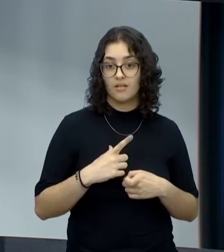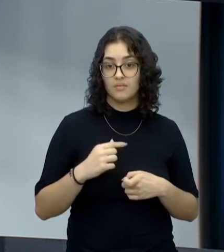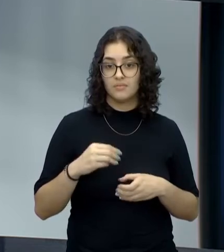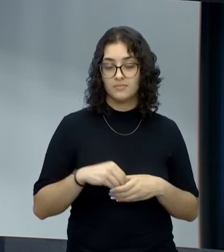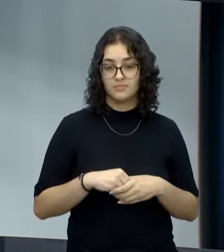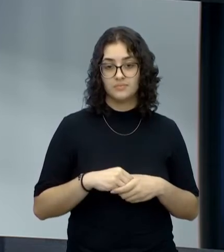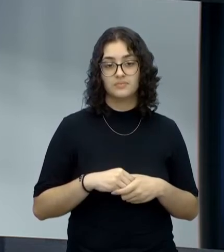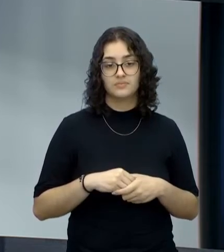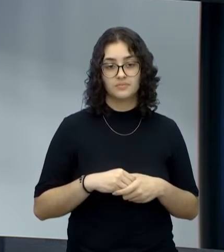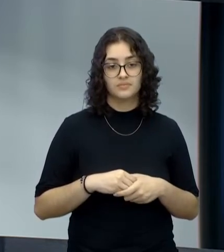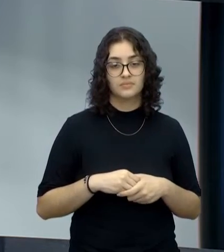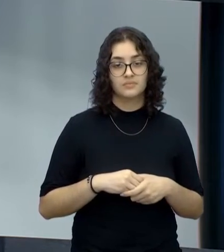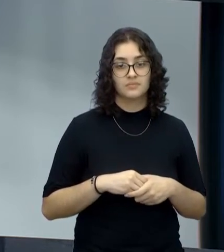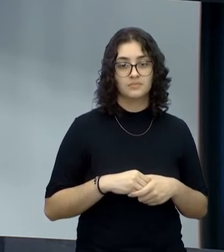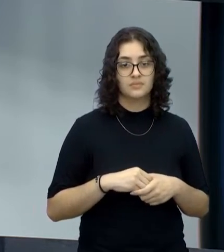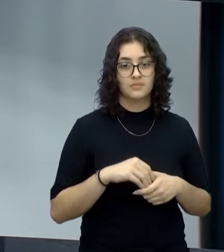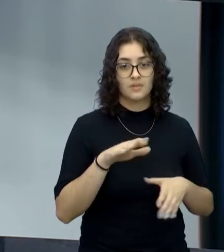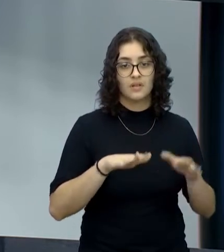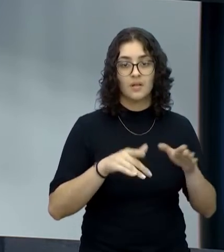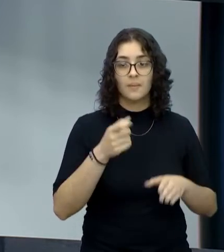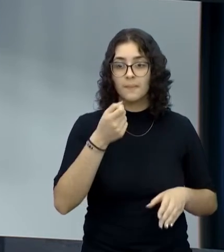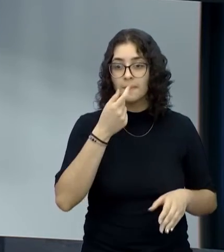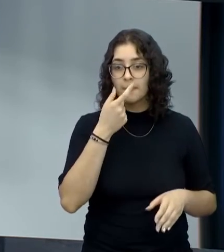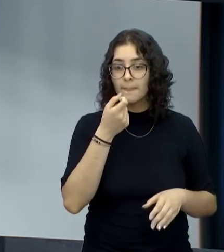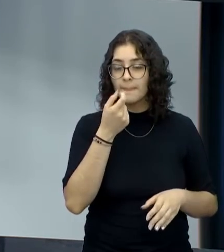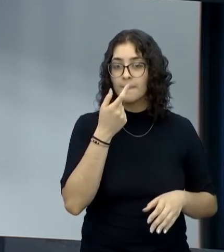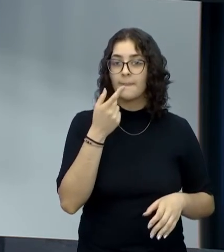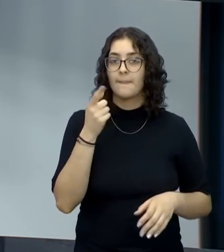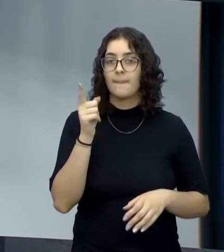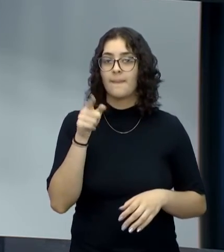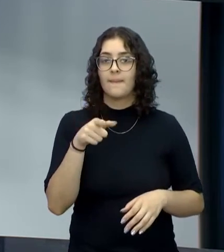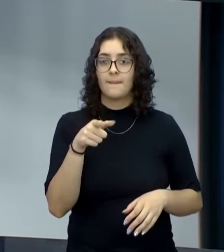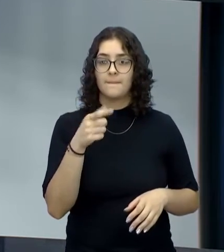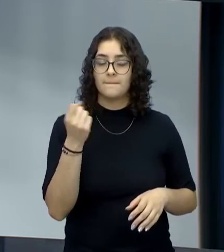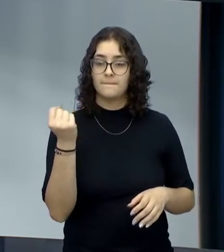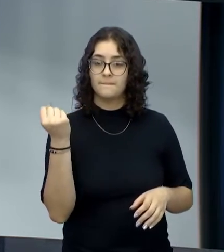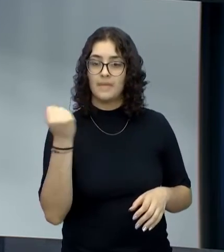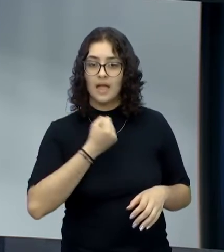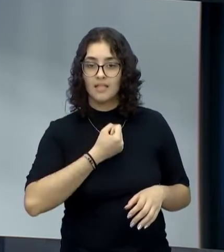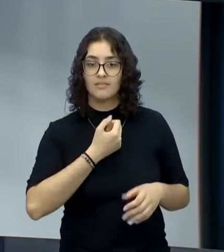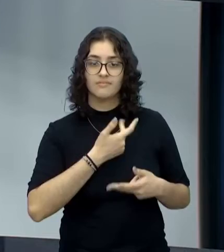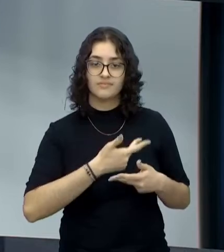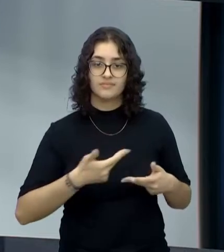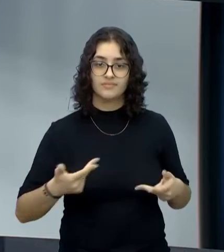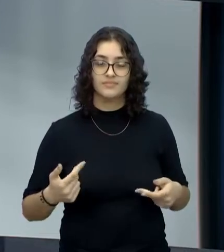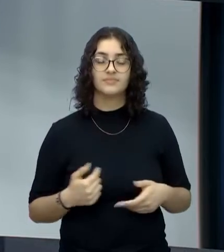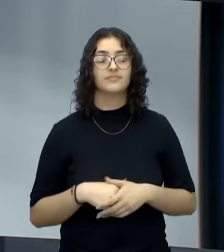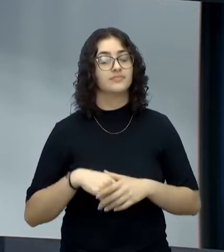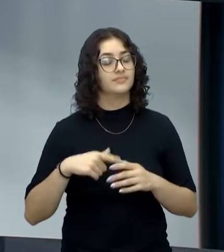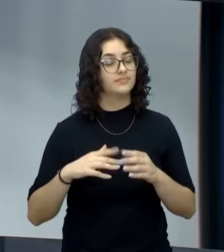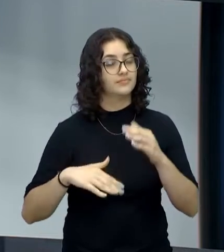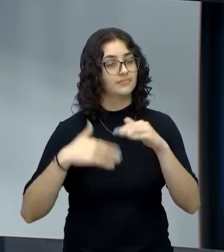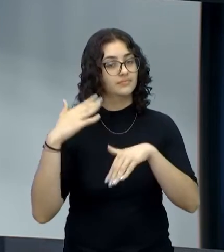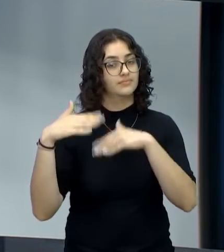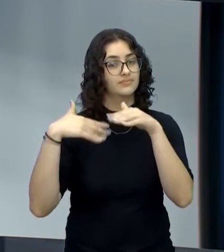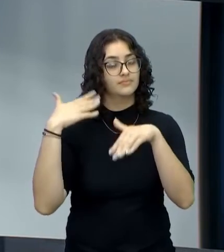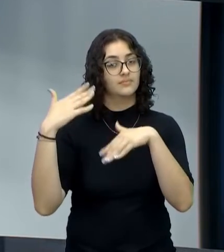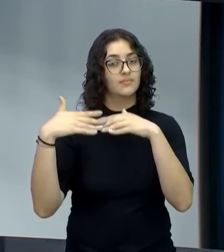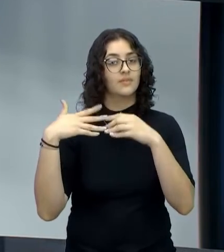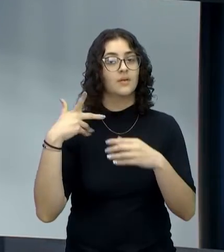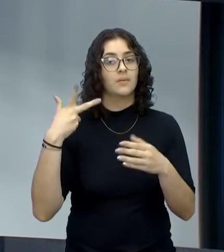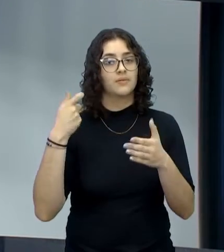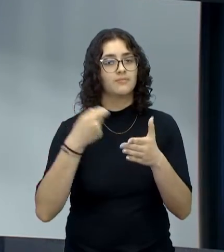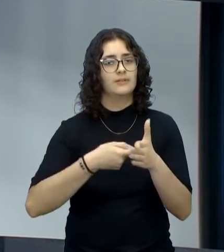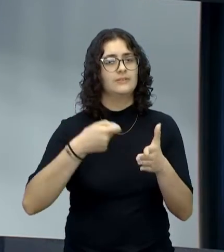informação, né, que determinado medicamento ele é mau, ele mata as bactérias. Então elas vão se desenvolver aí para se tornar